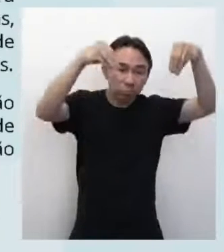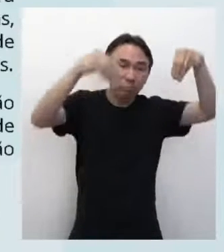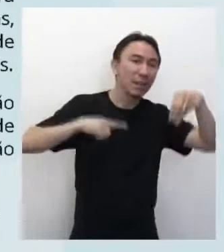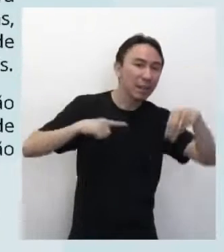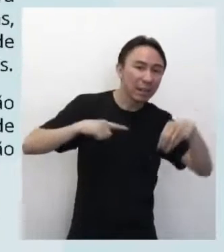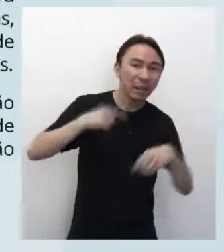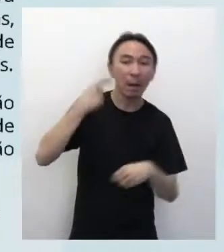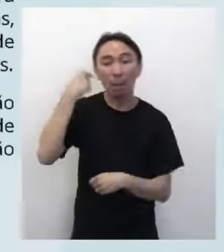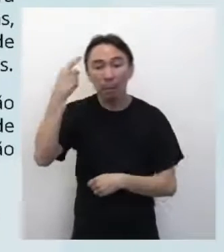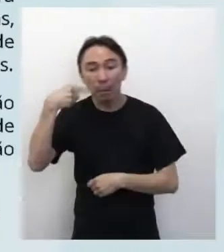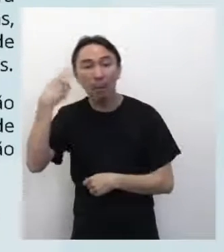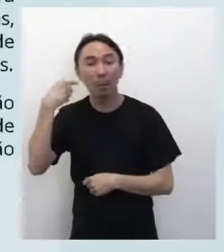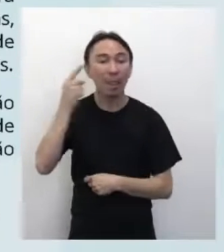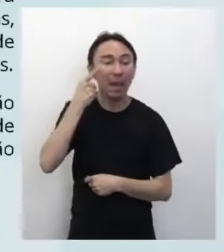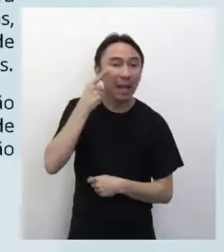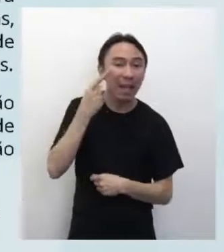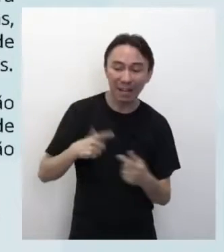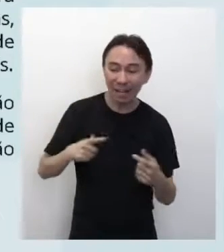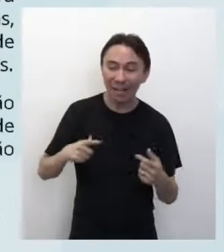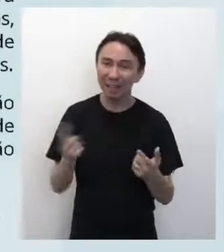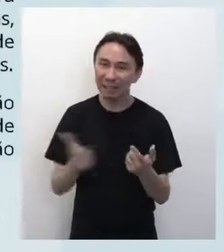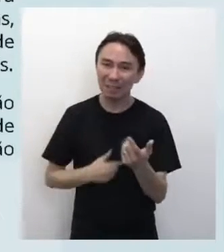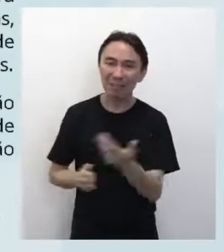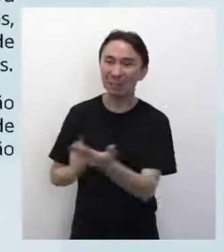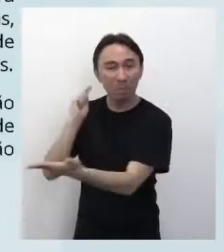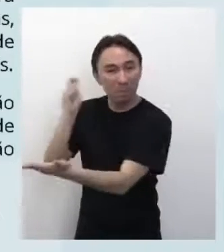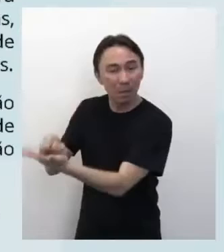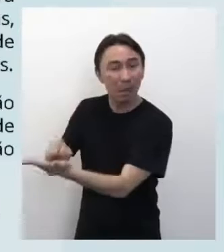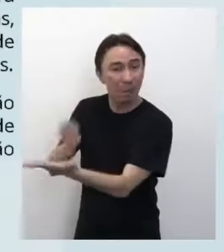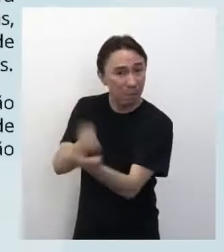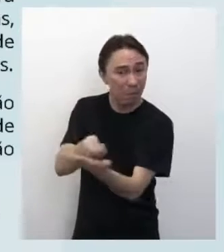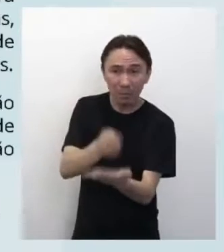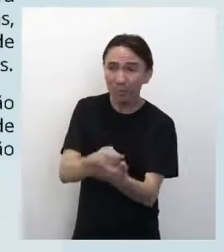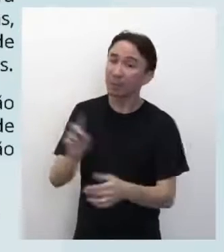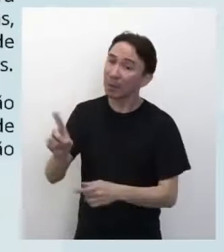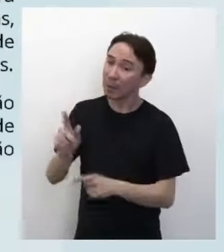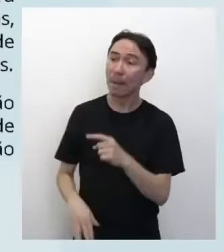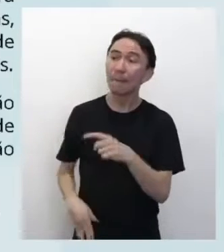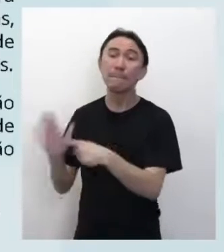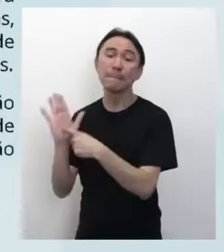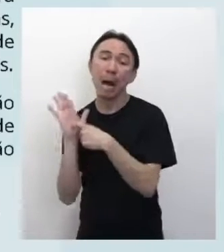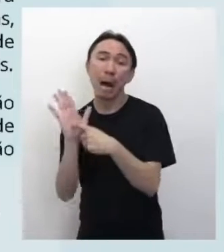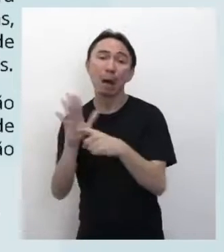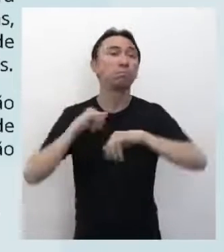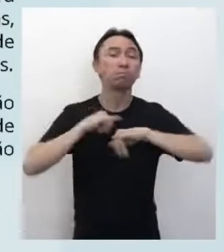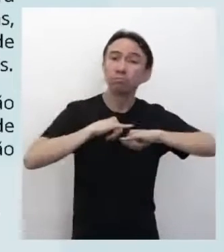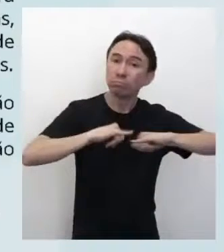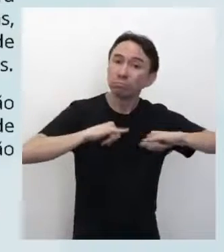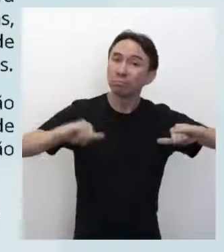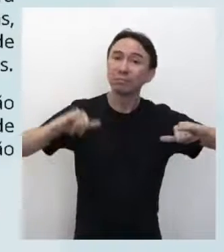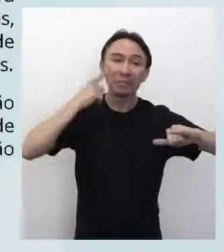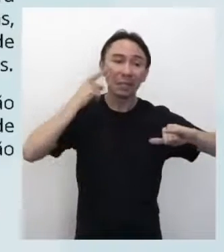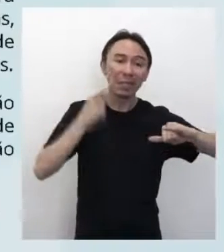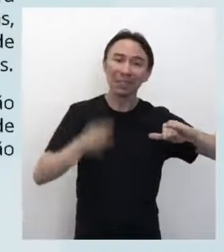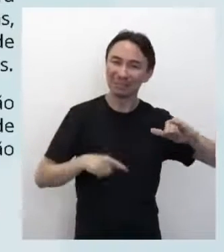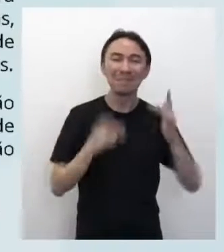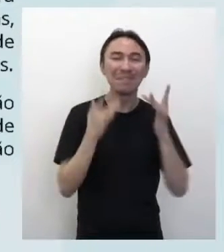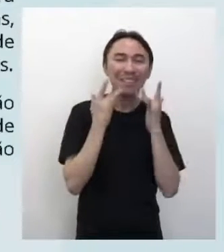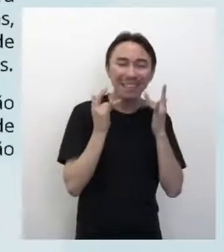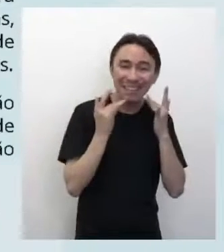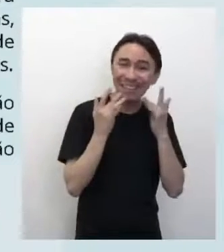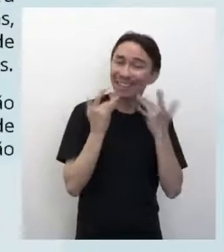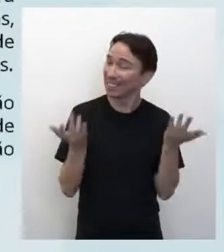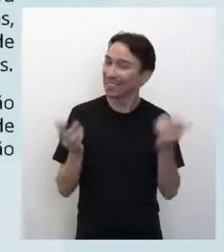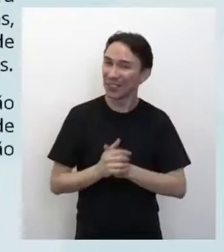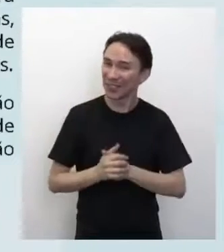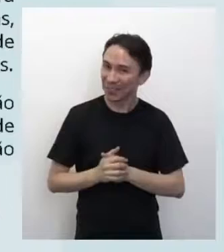atores itinerantes que eram contratados especificamente para realizar as apresentações das peças que eram encenadas, simplesmente pelo fato